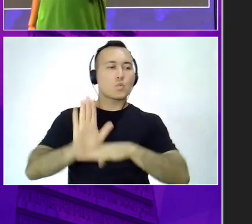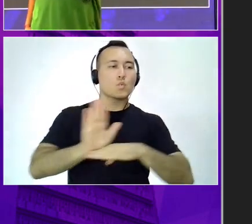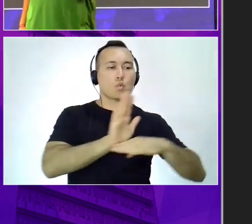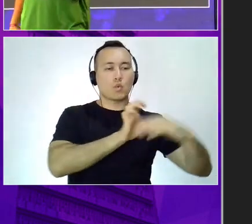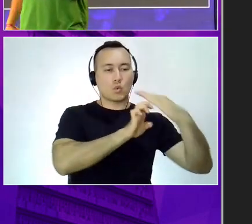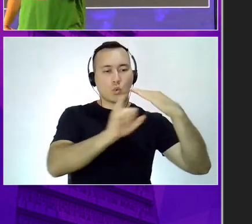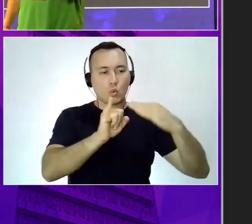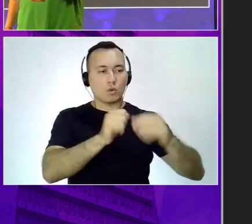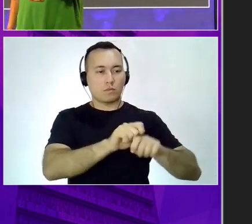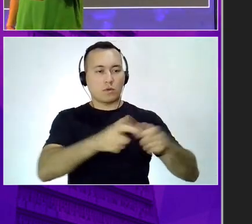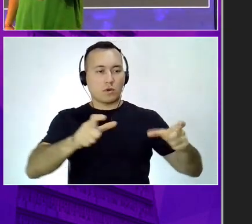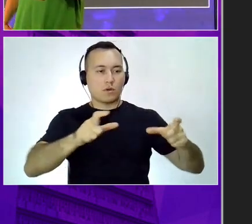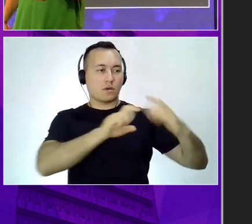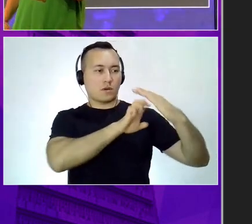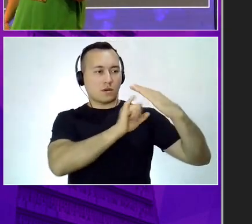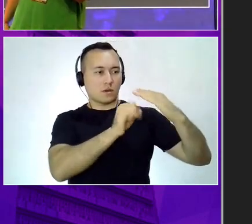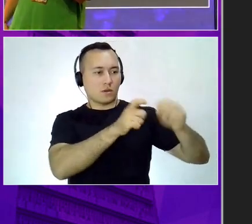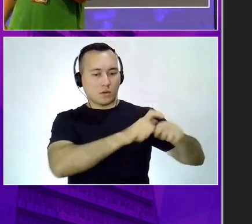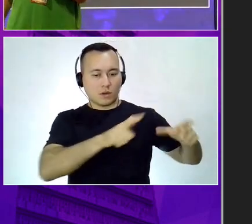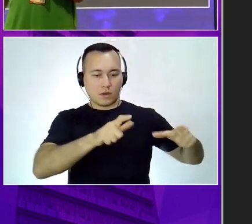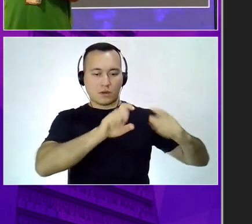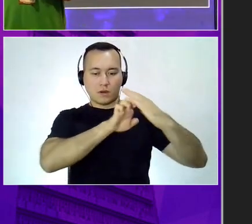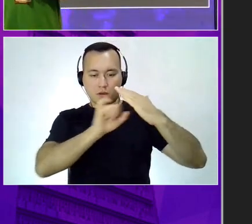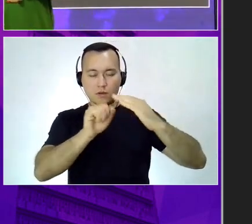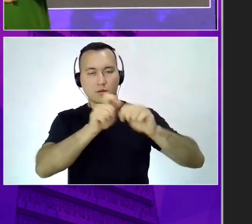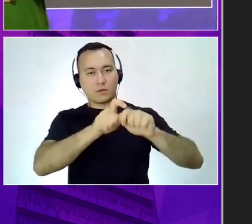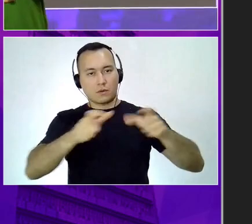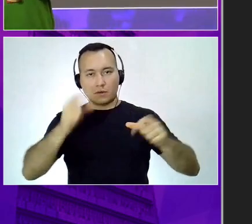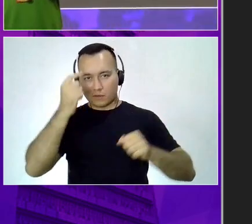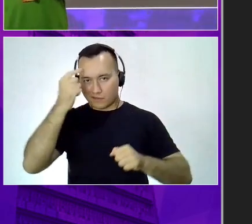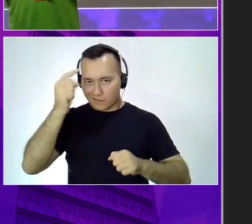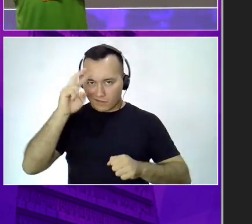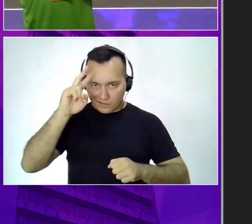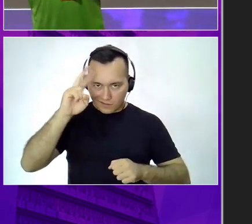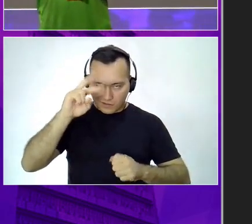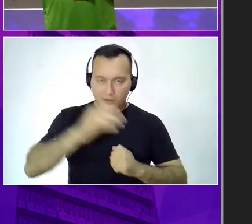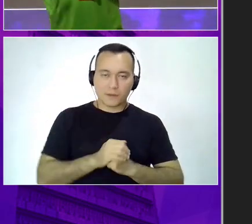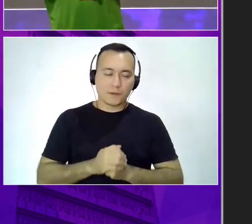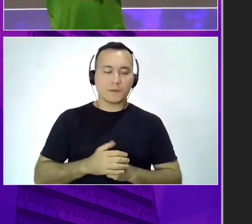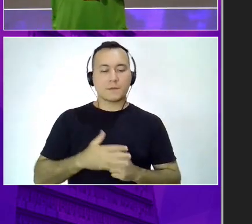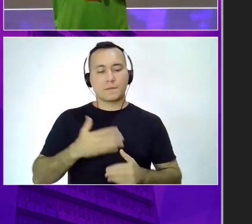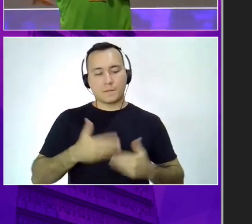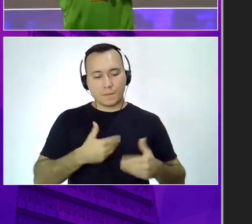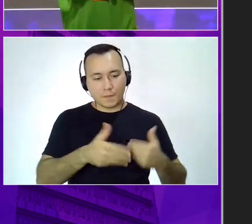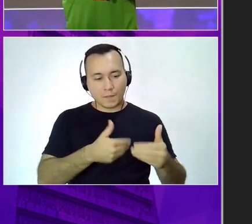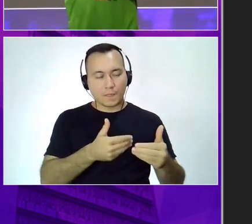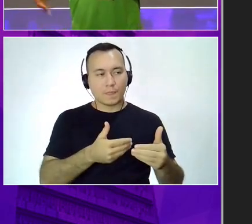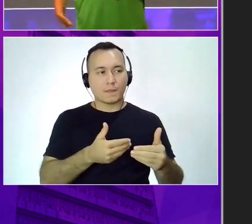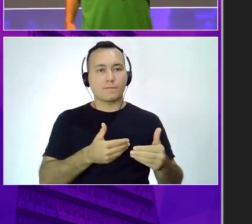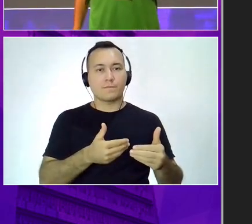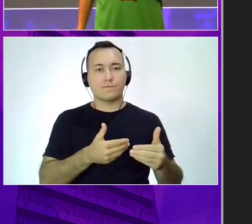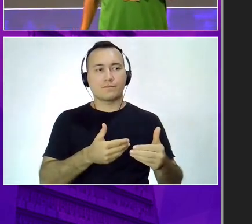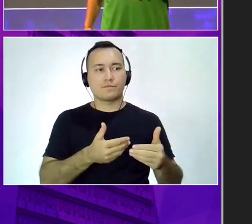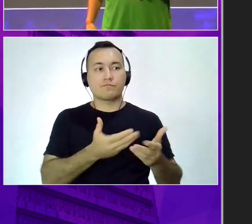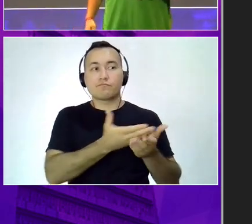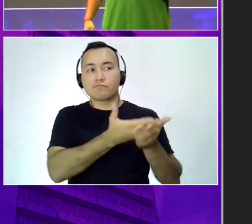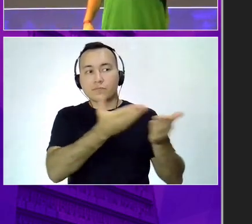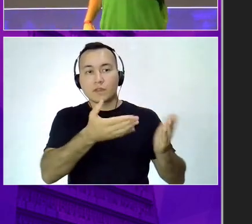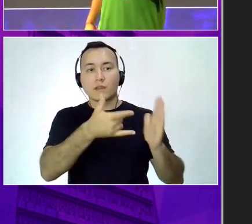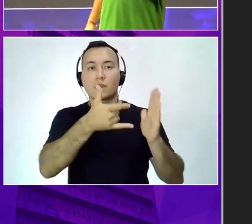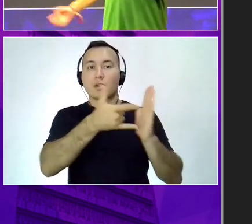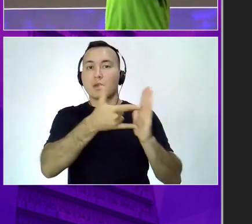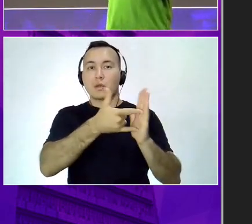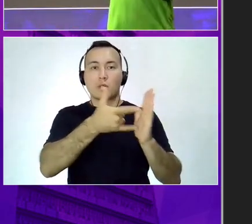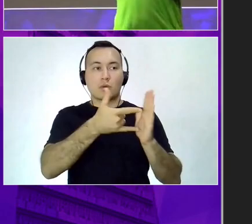né? Em 2010, a gente começou isso daí, e virou um coworking, co-living, né? E uma comunidade de founders, muitos